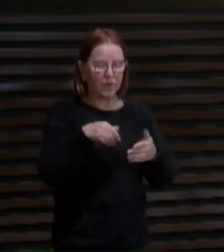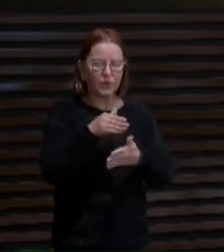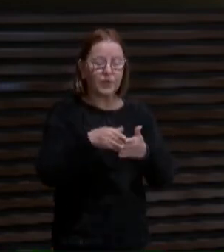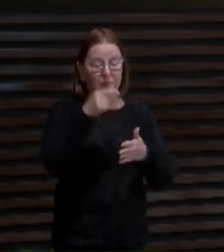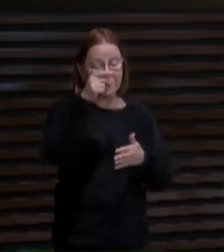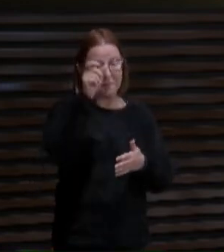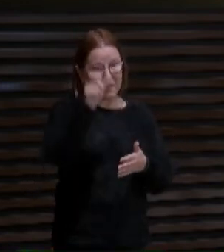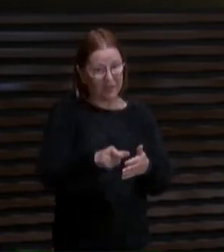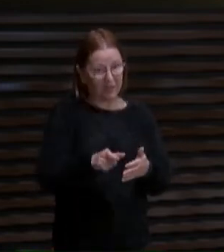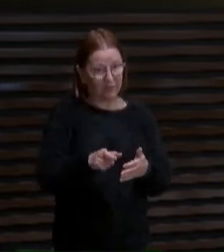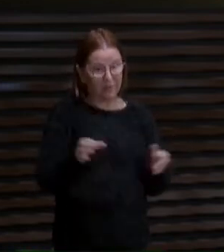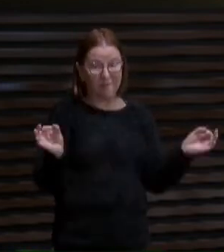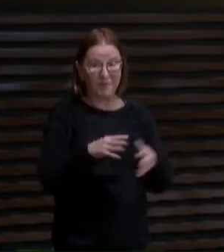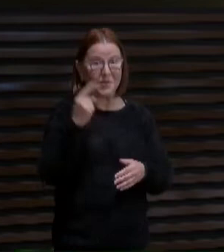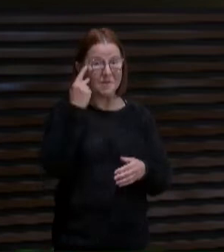ouvir